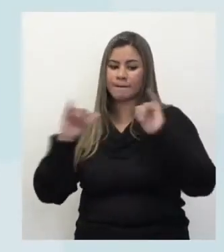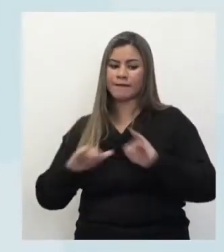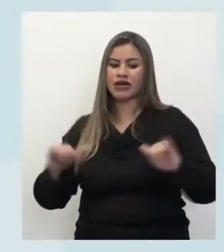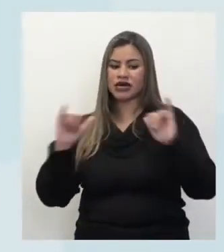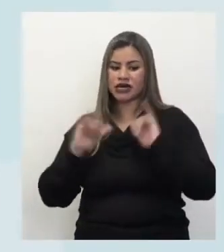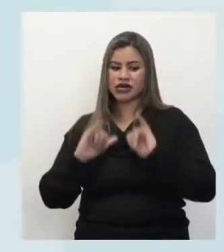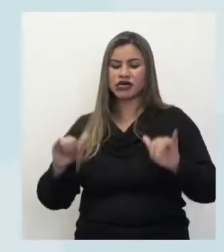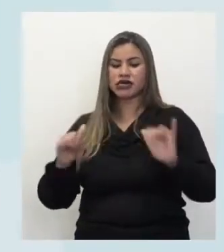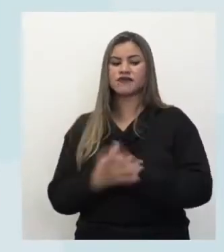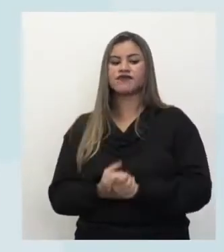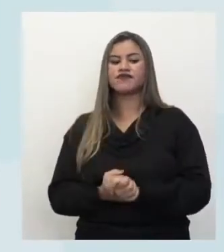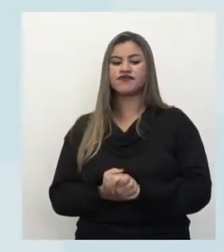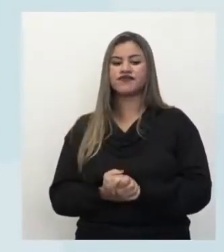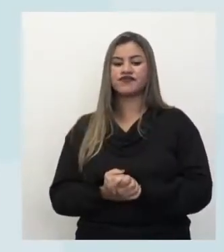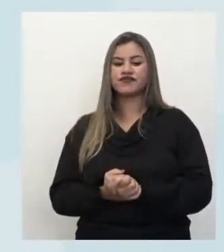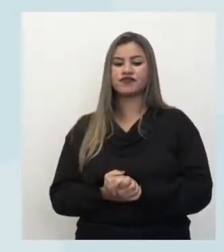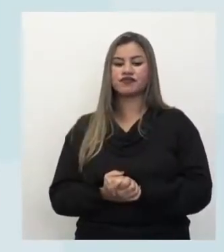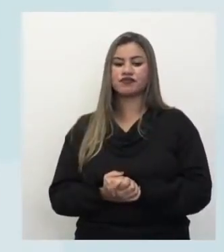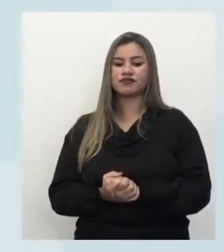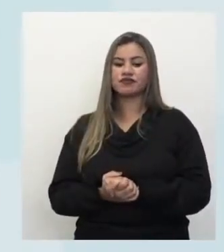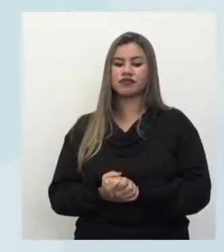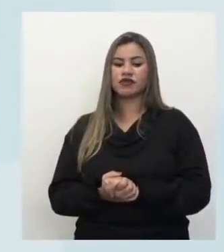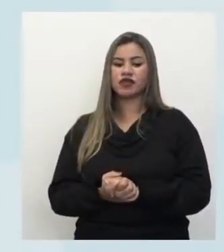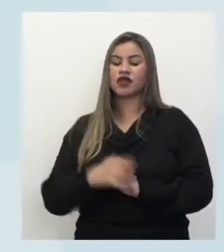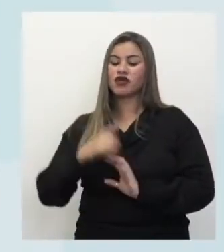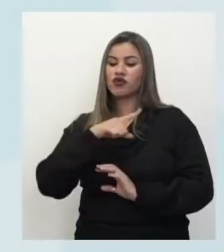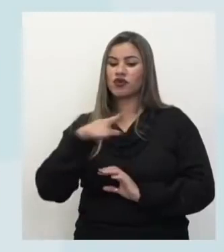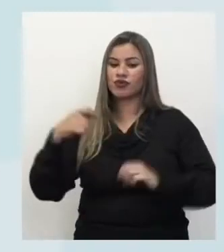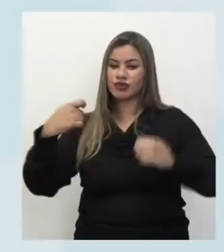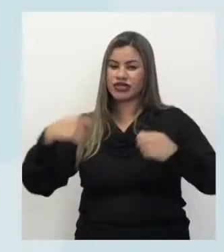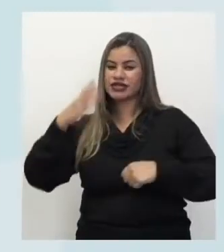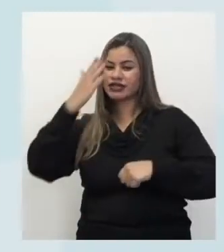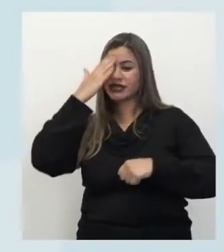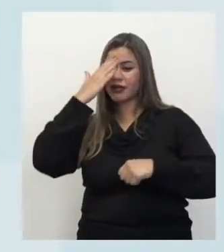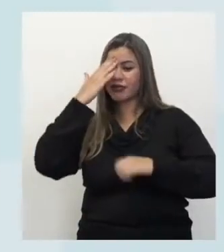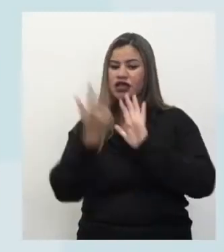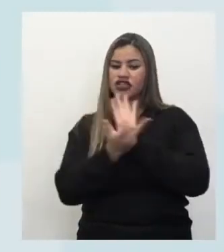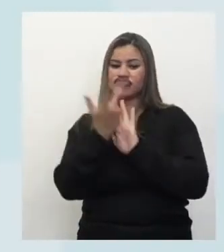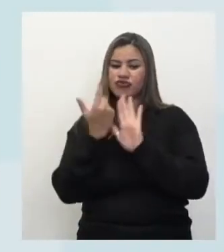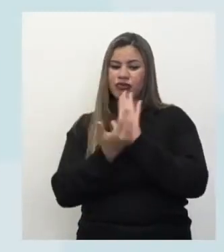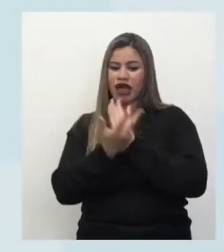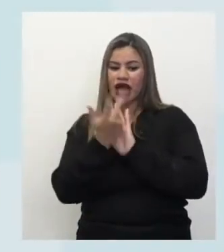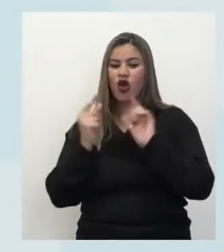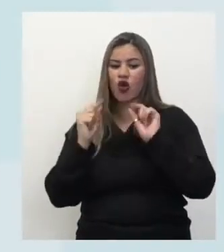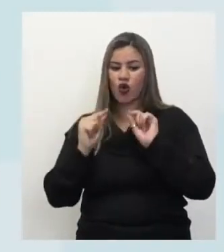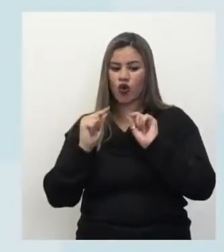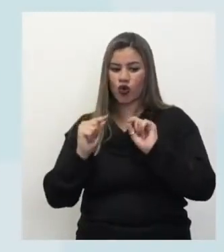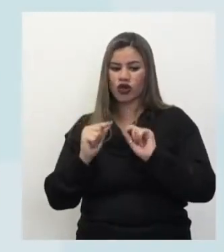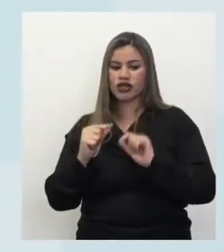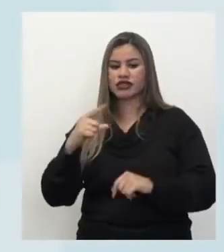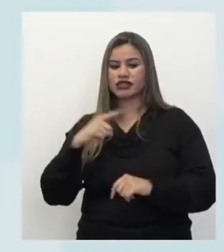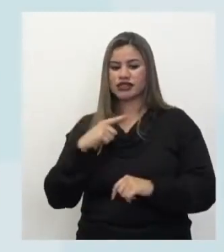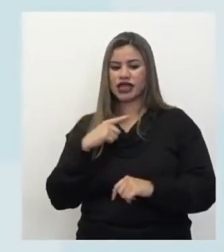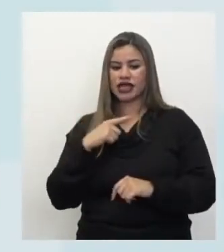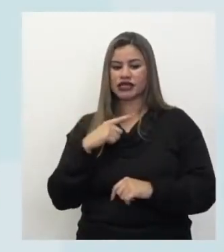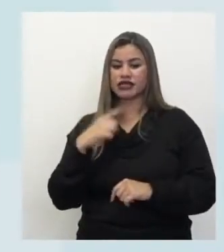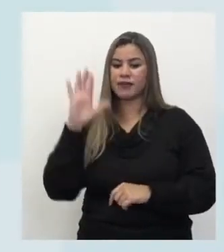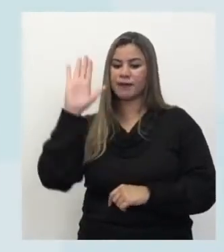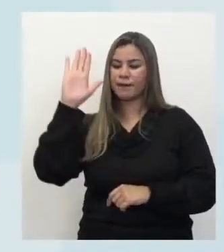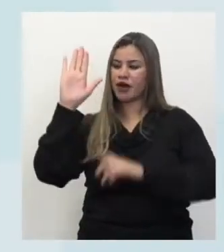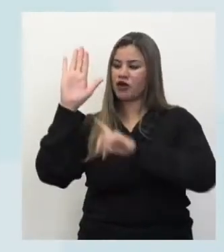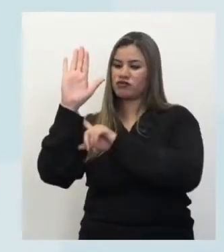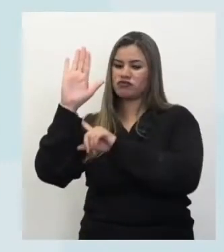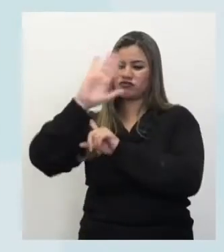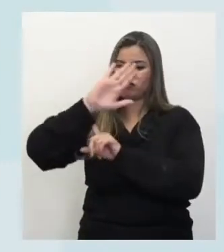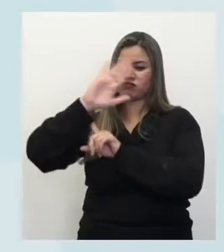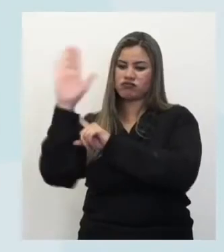abaixo, gente, e para quem aí precisa saber o que tem de imagem, a gente tem um símbolo que são 3